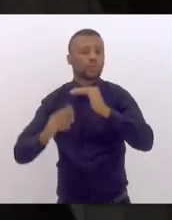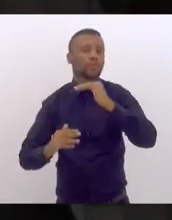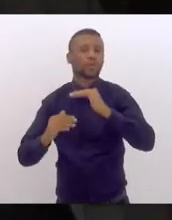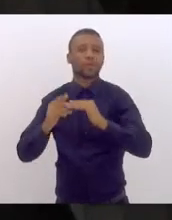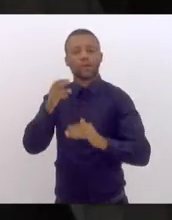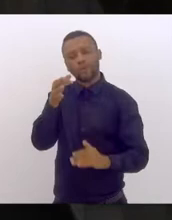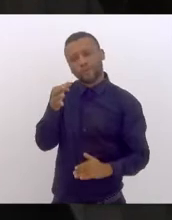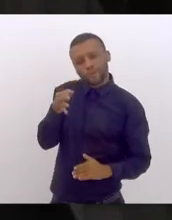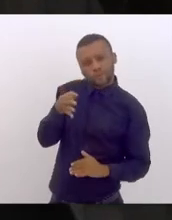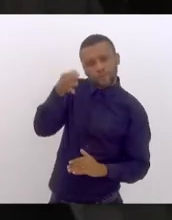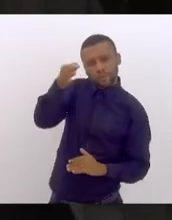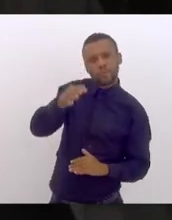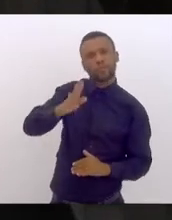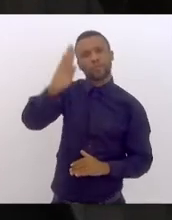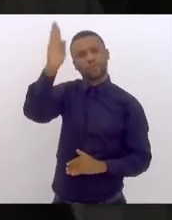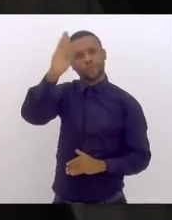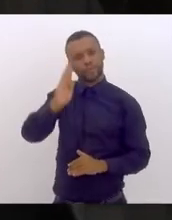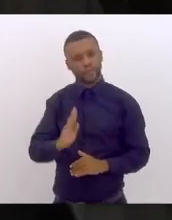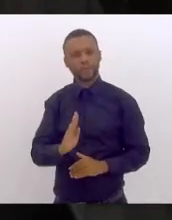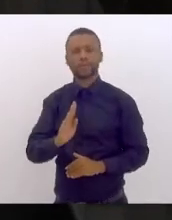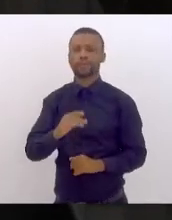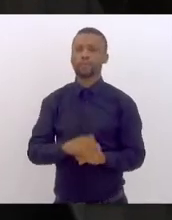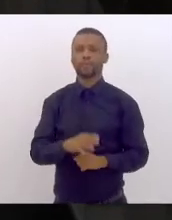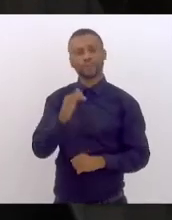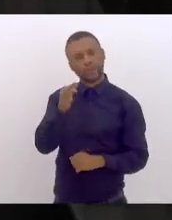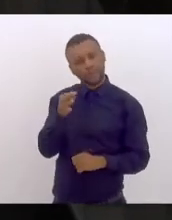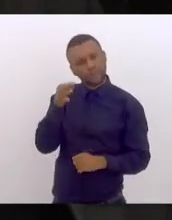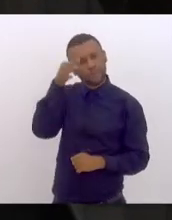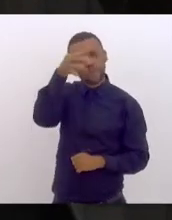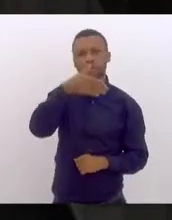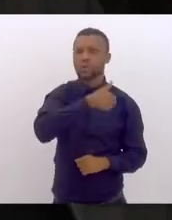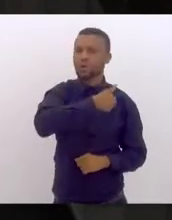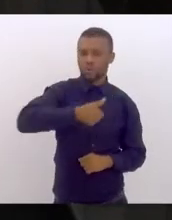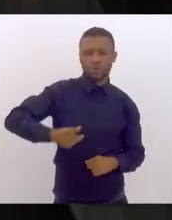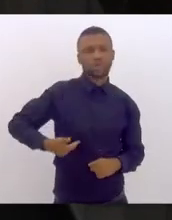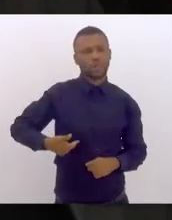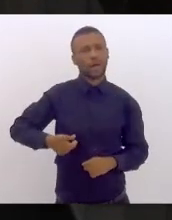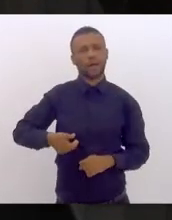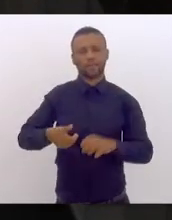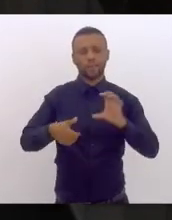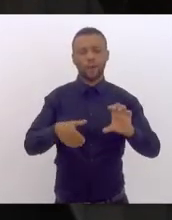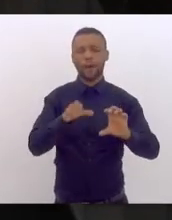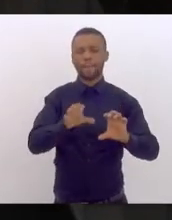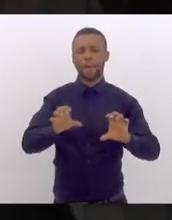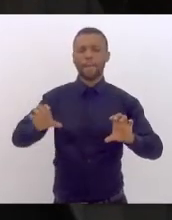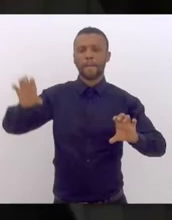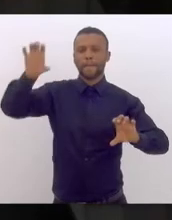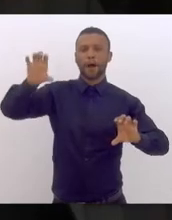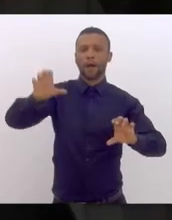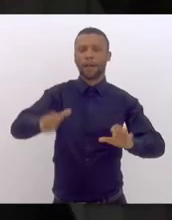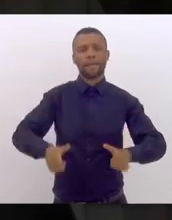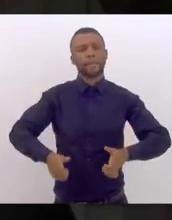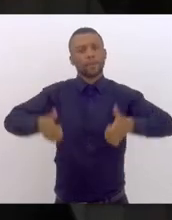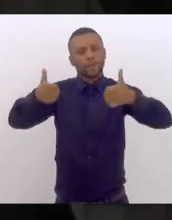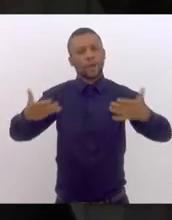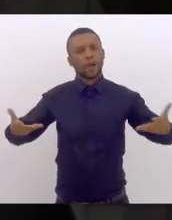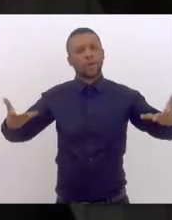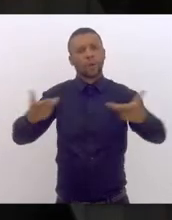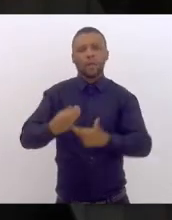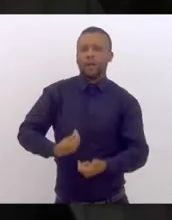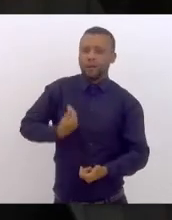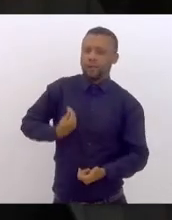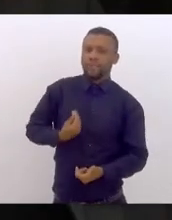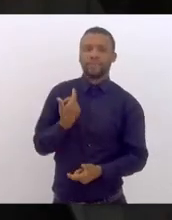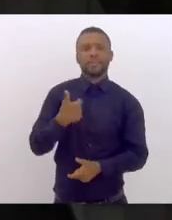o futuro do nosso estado e a melhoria fundamental de qualidade de vida